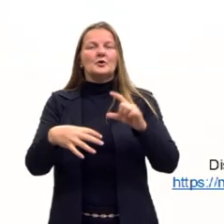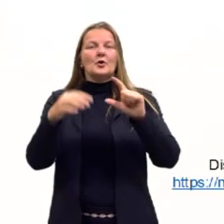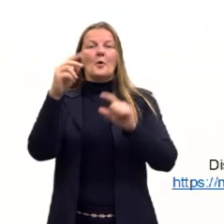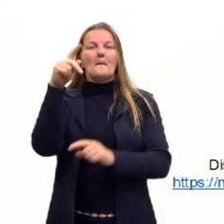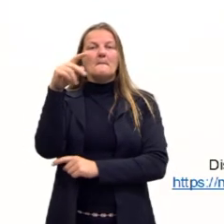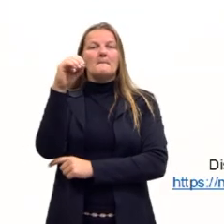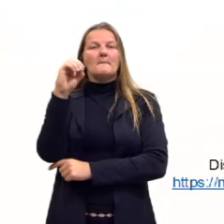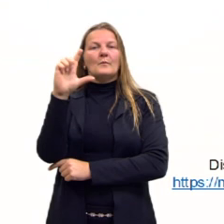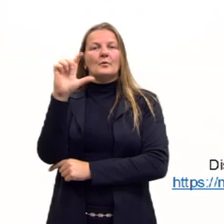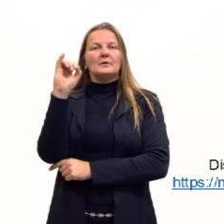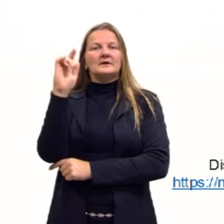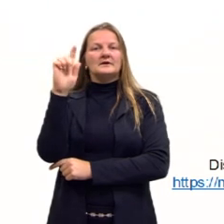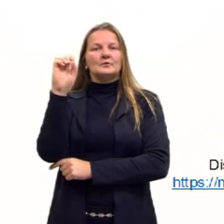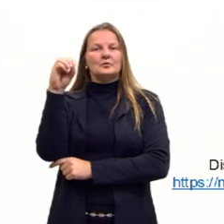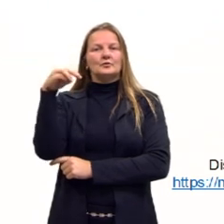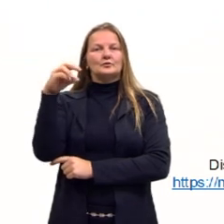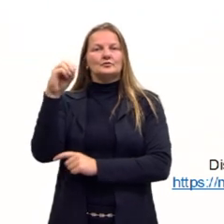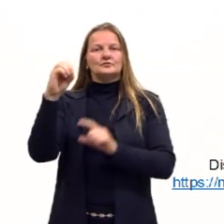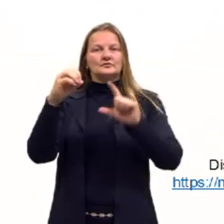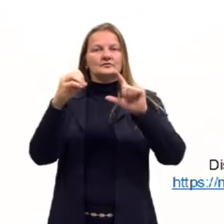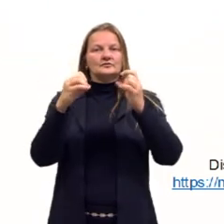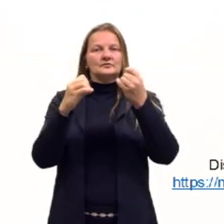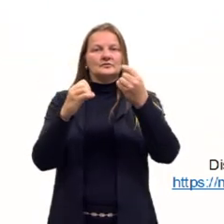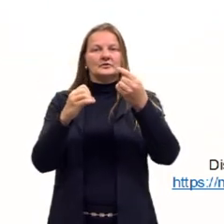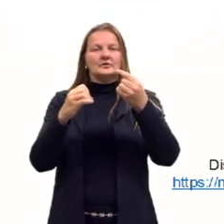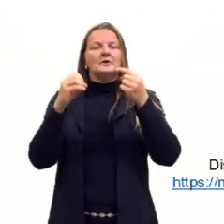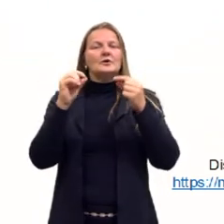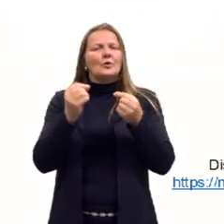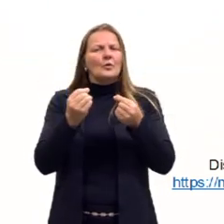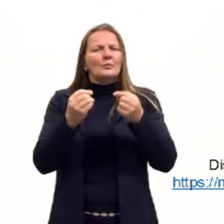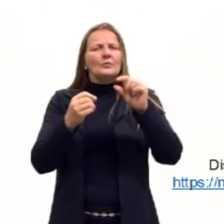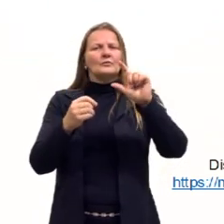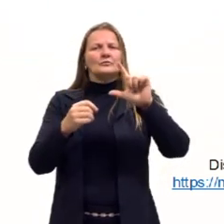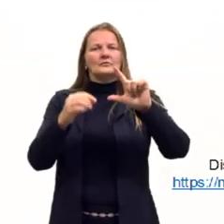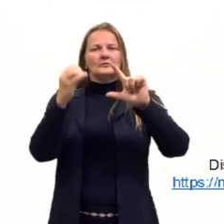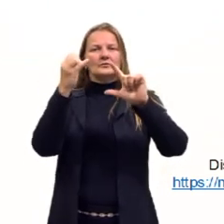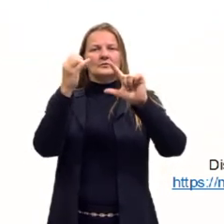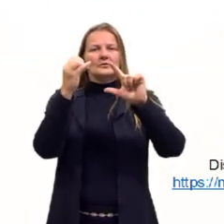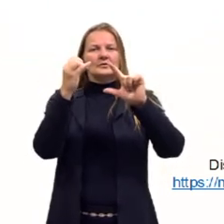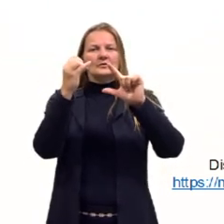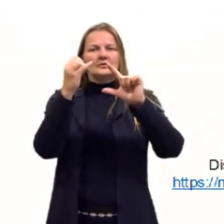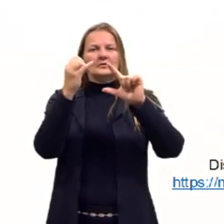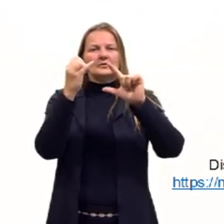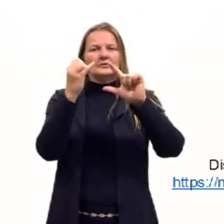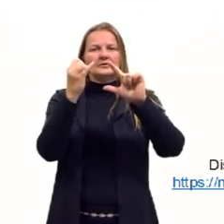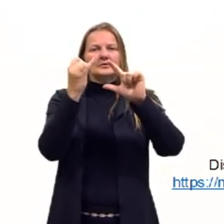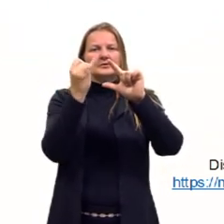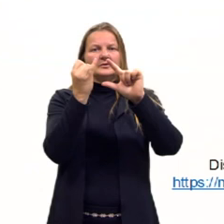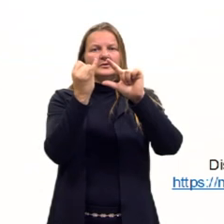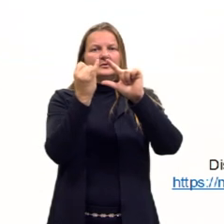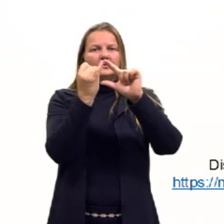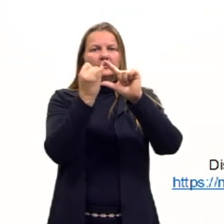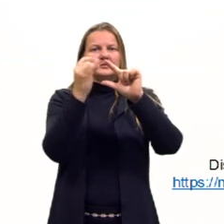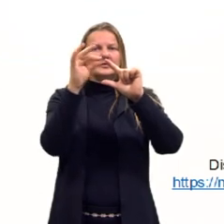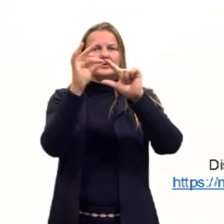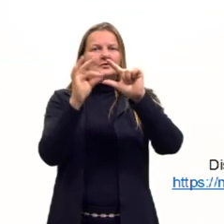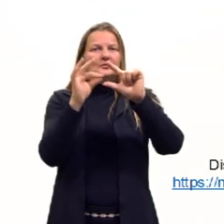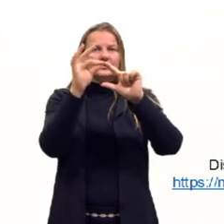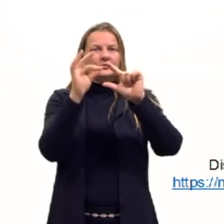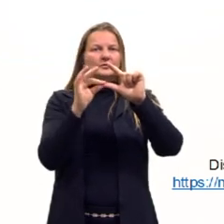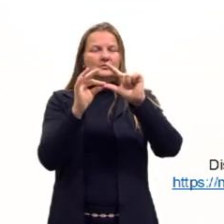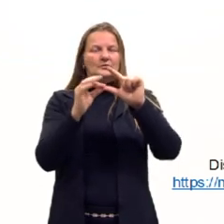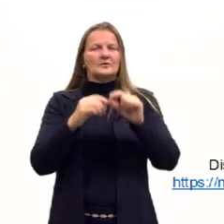os polígonos qual é a definição de polígonos os polígonos são figuras planas e fechadas